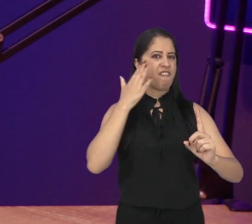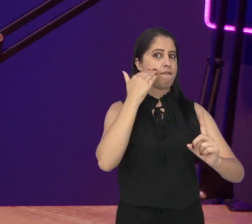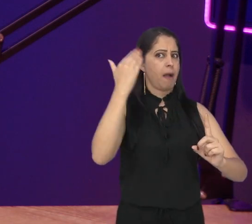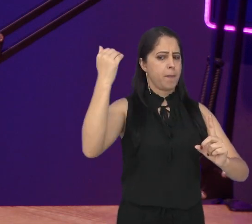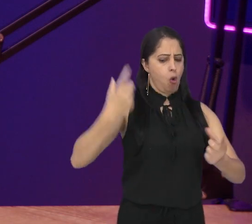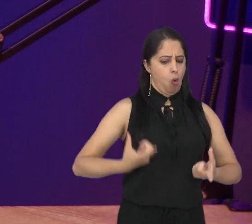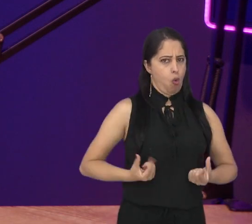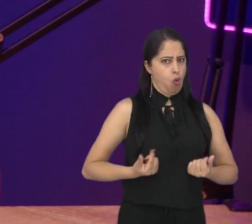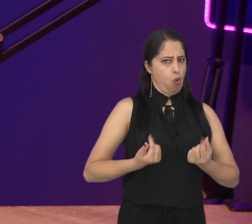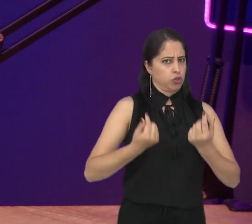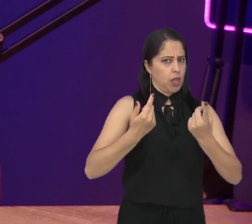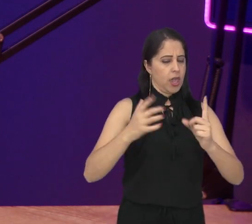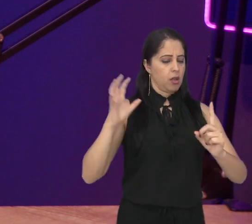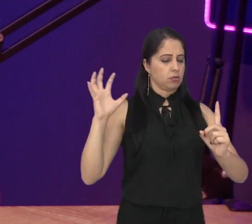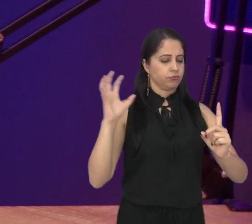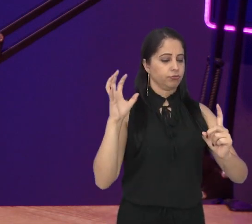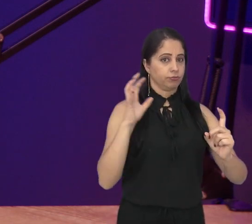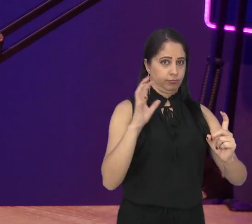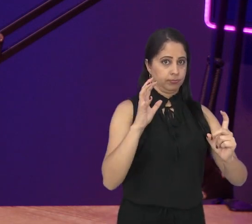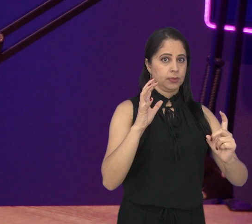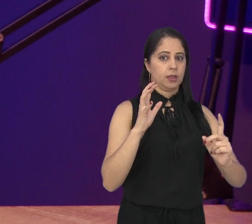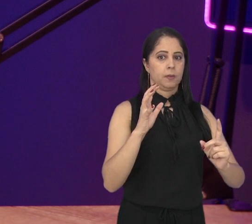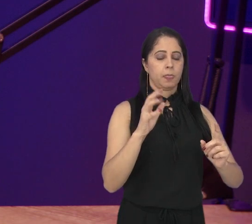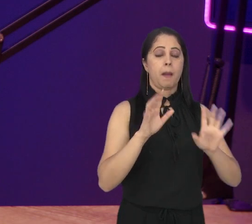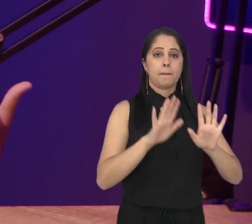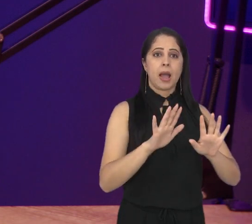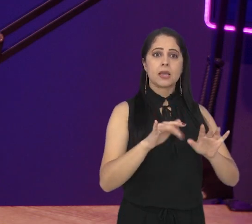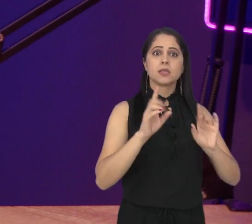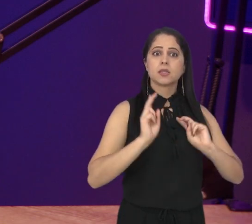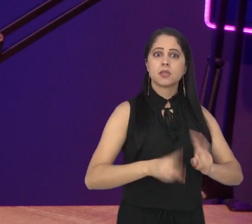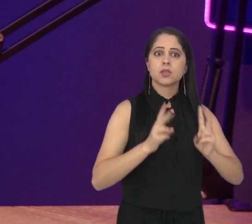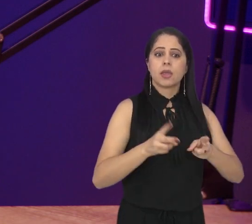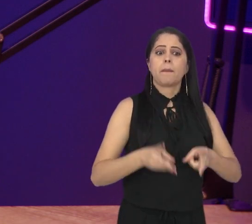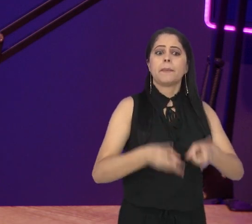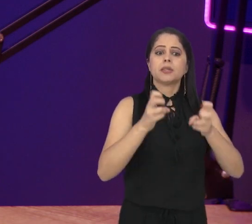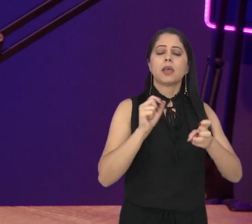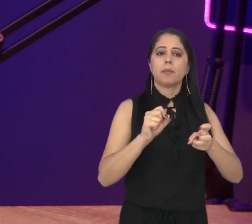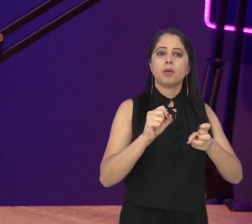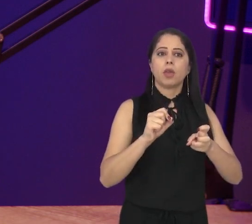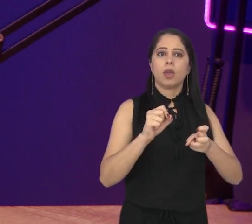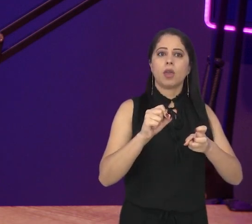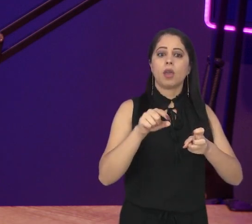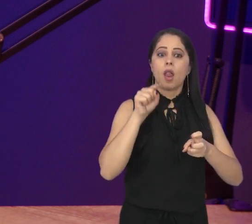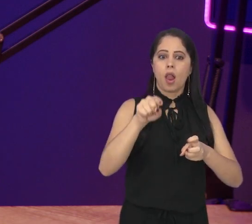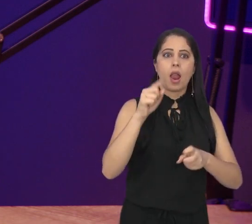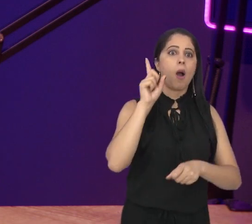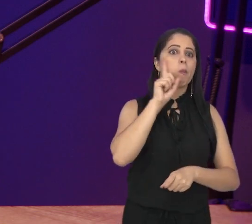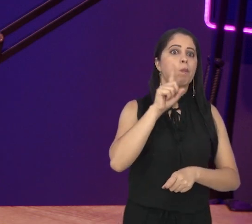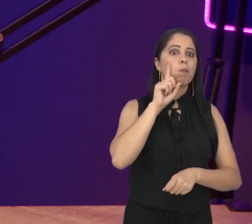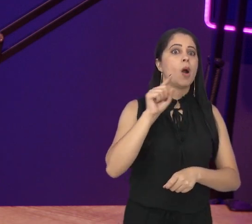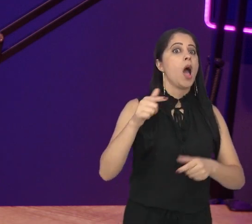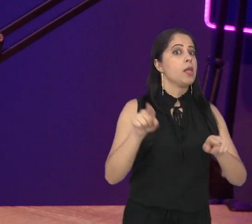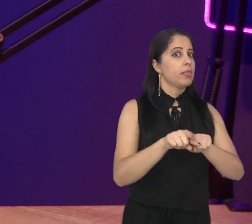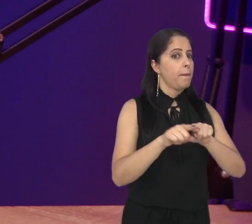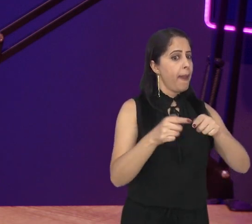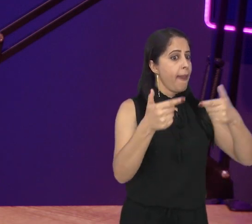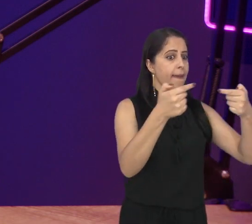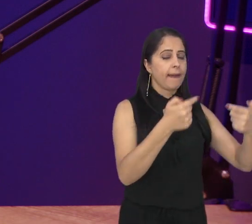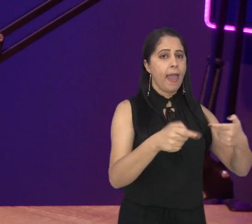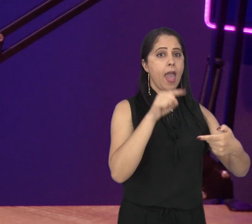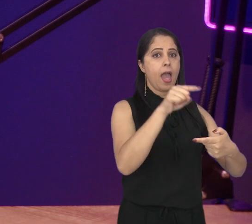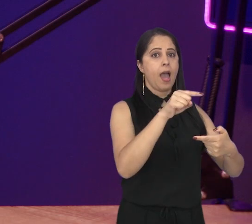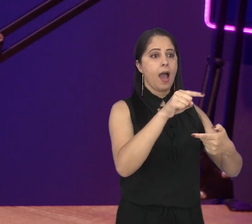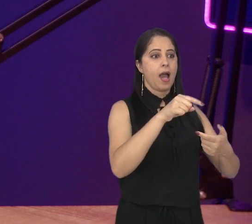né, soft power. Só que, por exemplo, os Estados Unidos direto a gente também vê alguma notícia de alguma intervenção, de algum conflito